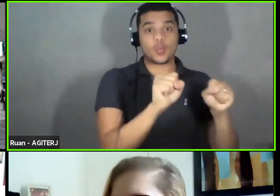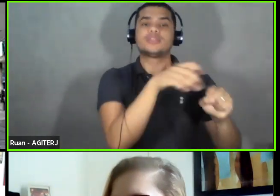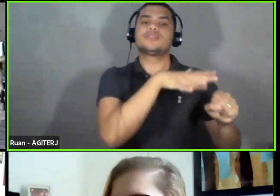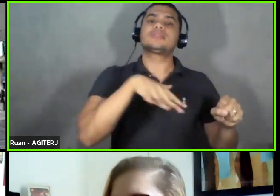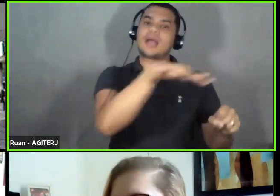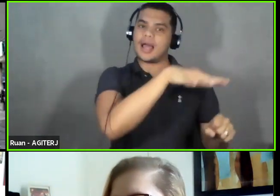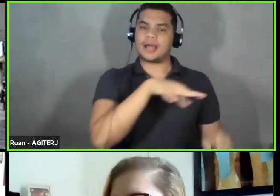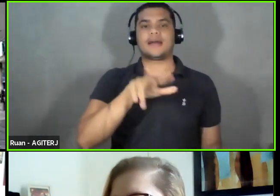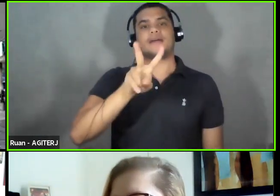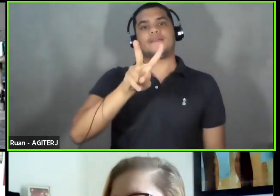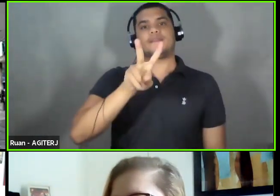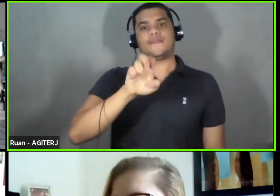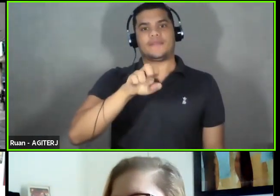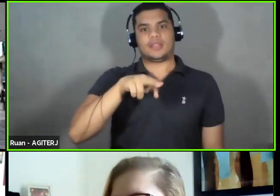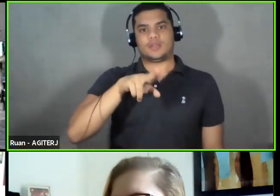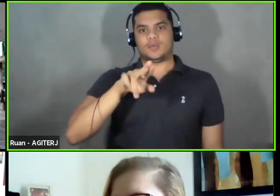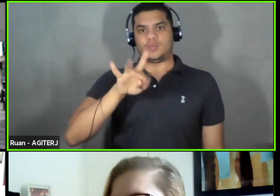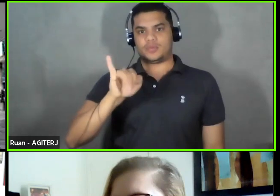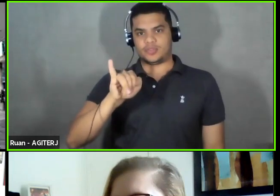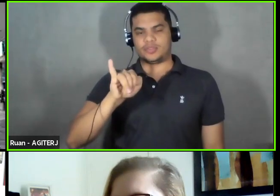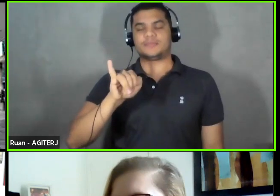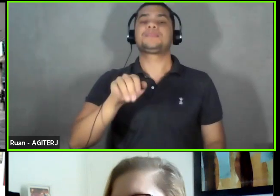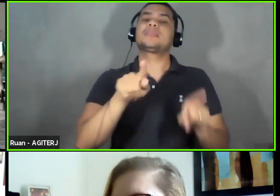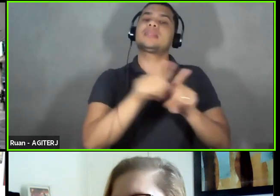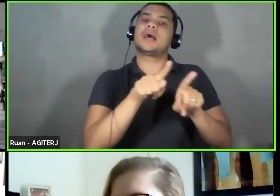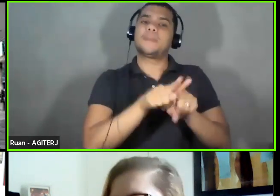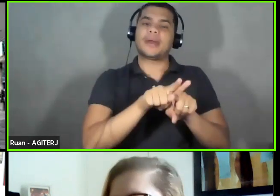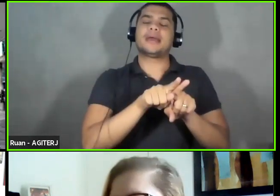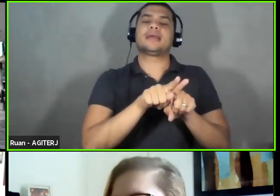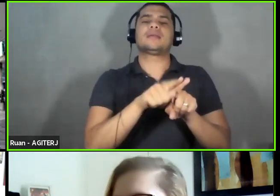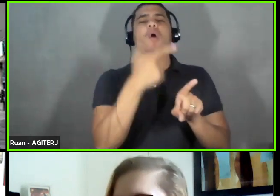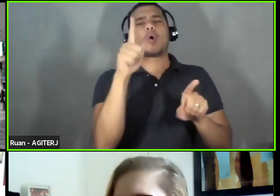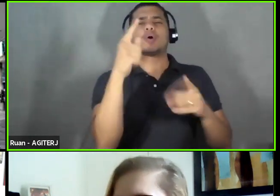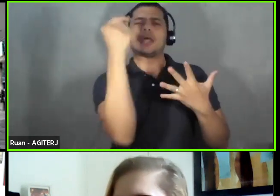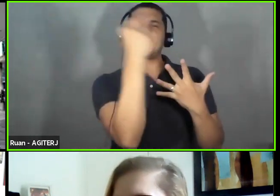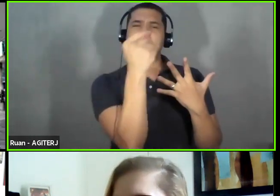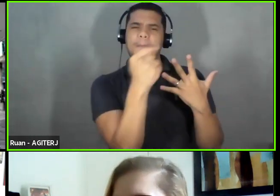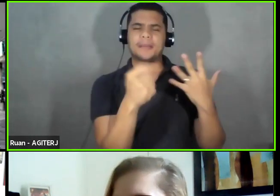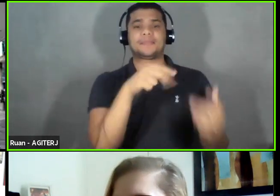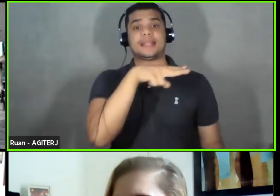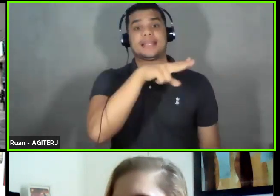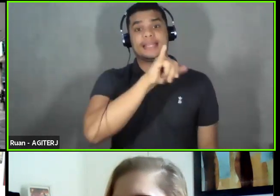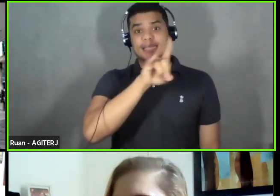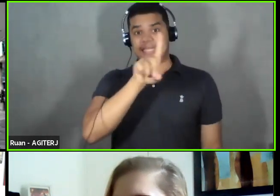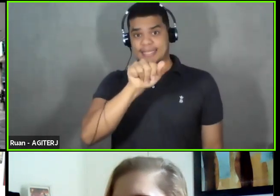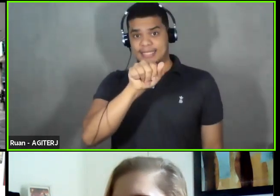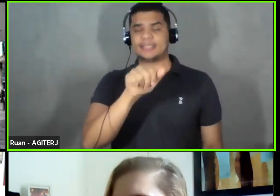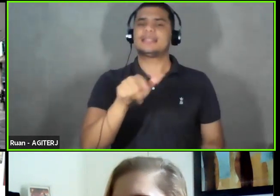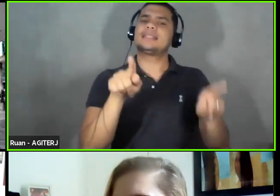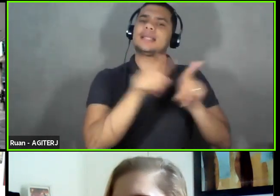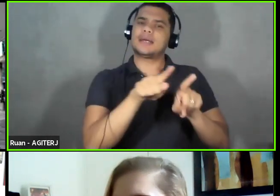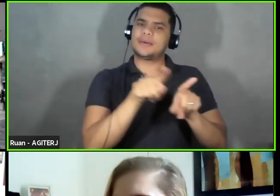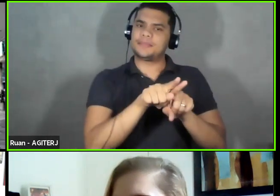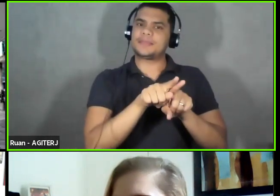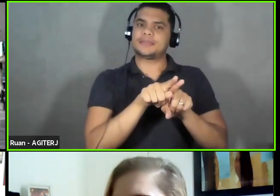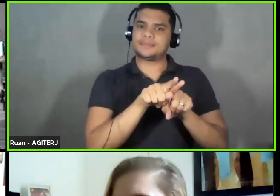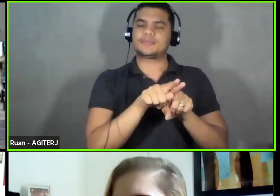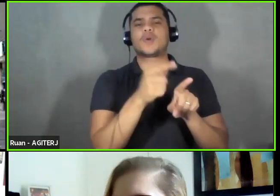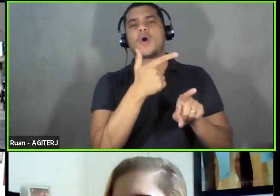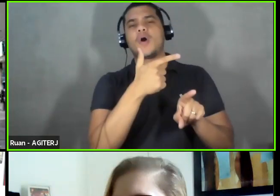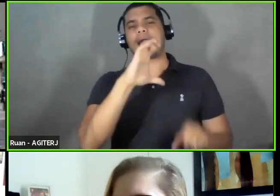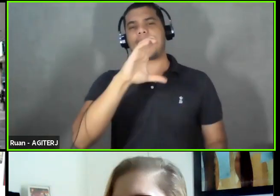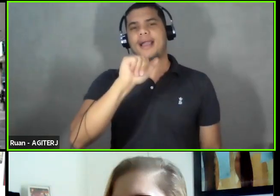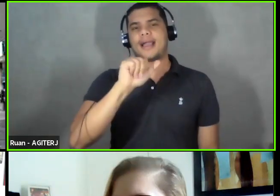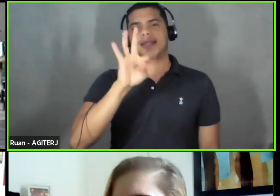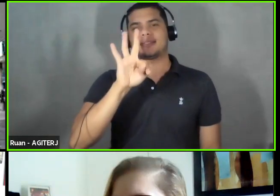Vinay d'Arblay, Georges Mounin, o Eugene Nider e o J.C. Catford. E